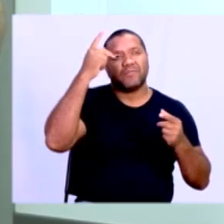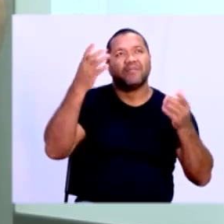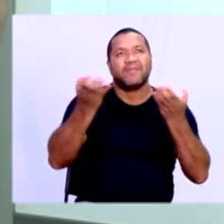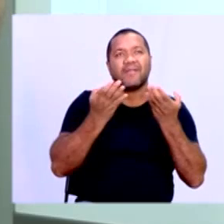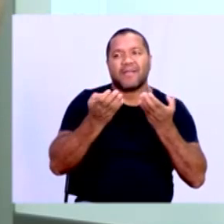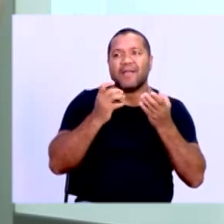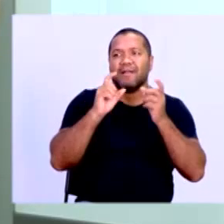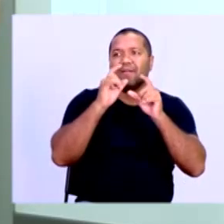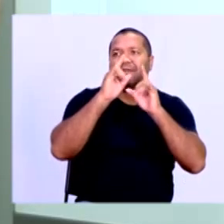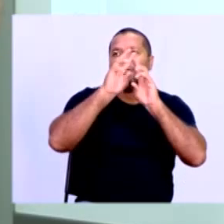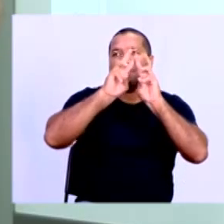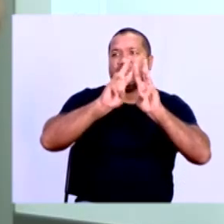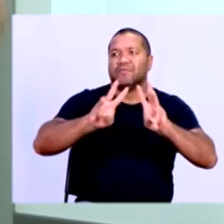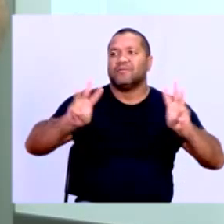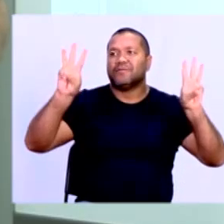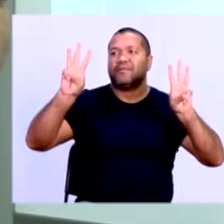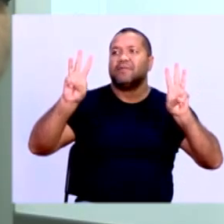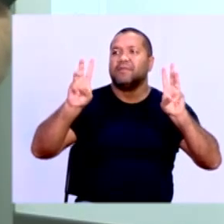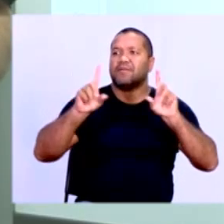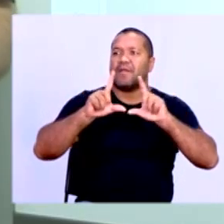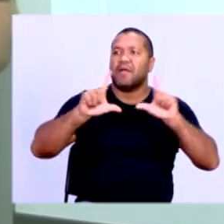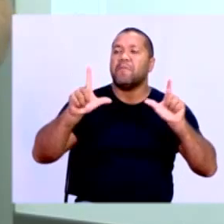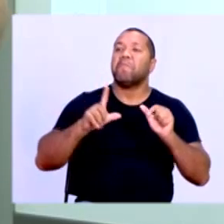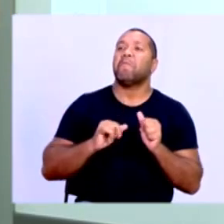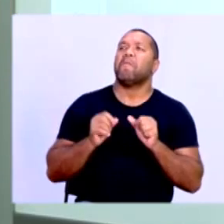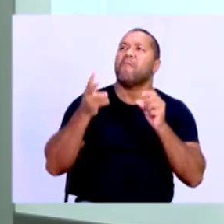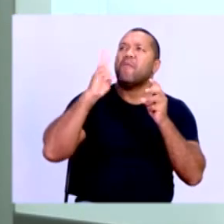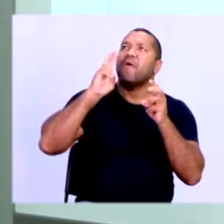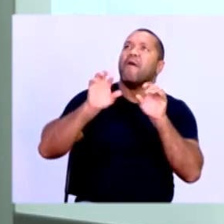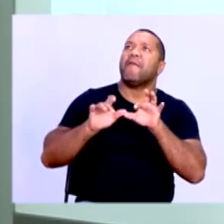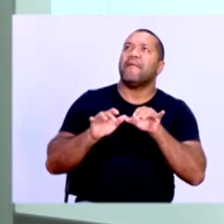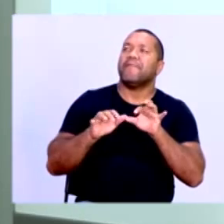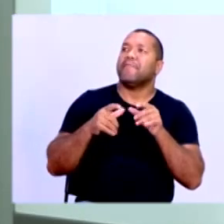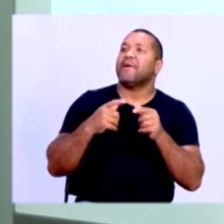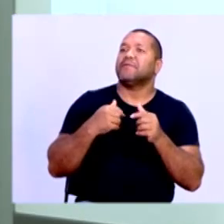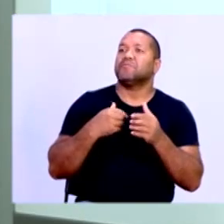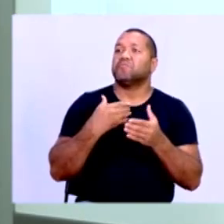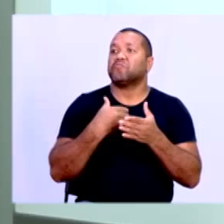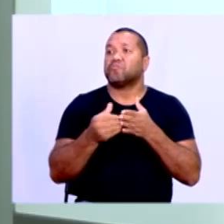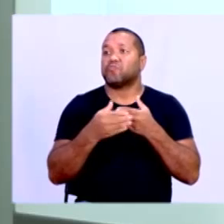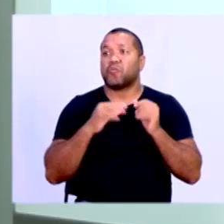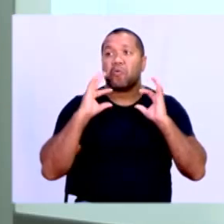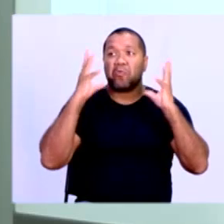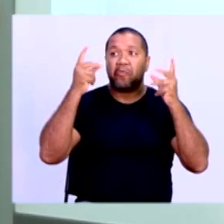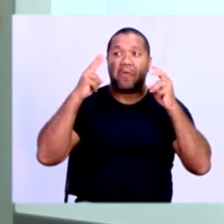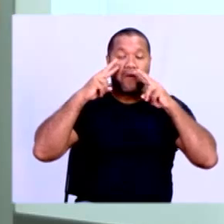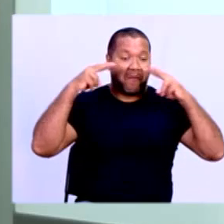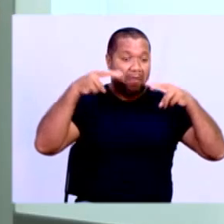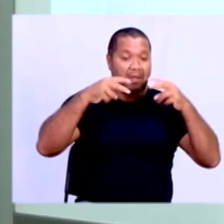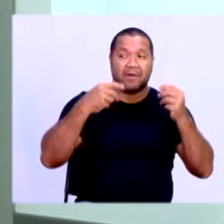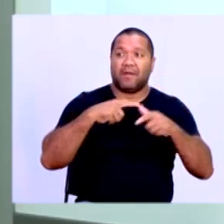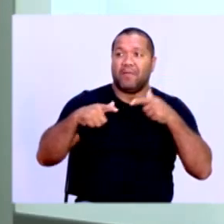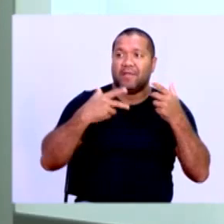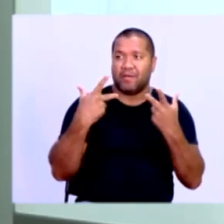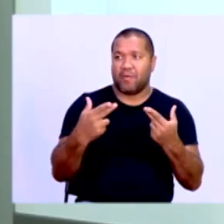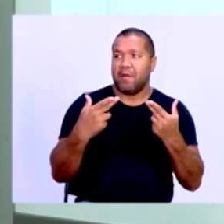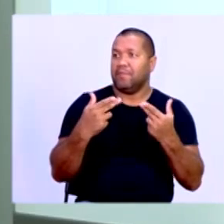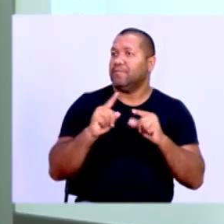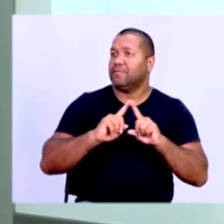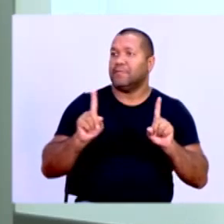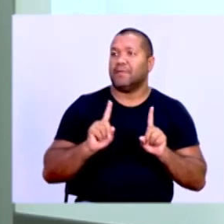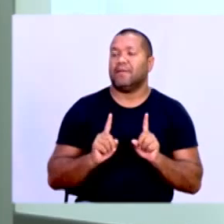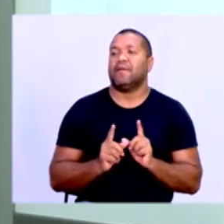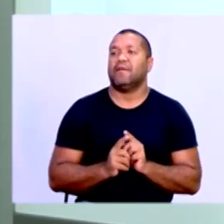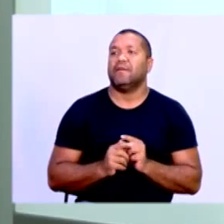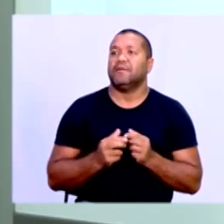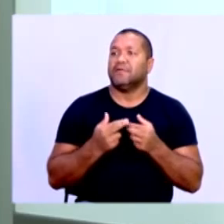internet e nem sempre todos os usuários estão fazendo a mesma atividade. Seria assim, né? Meio estranho, né? Aí já seria